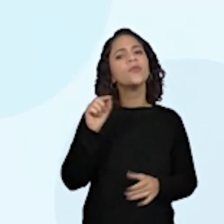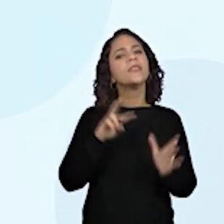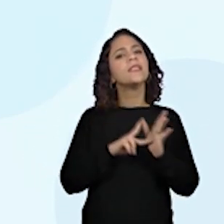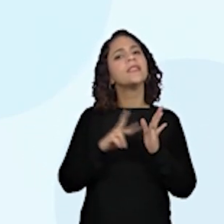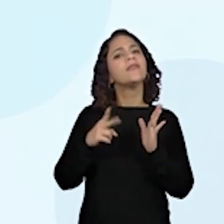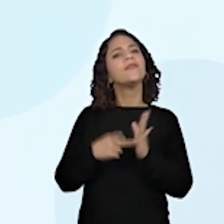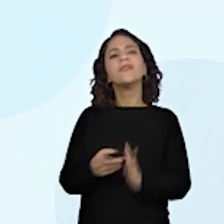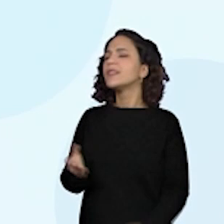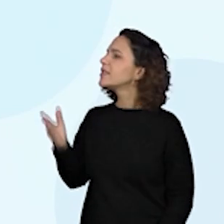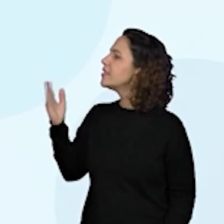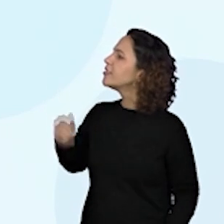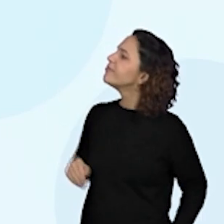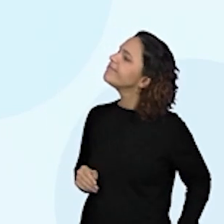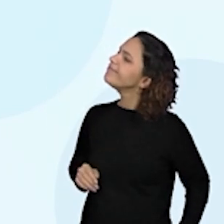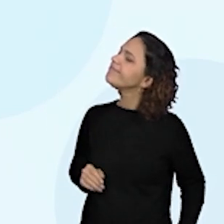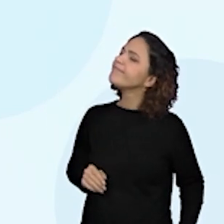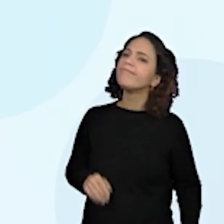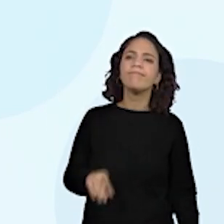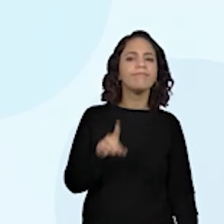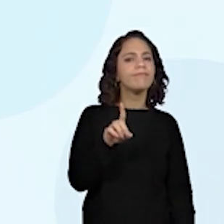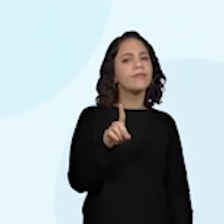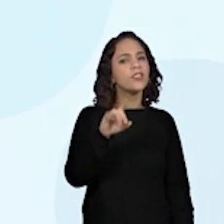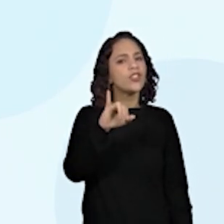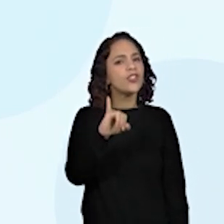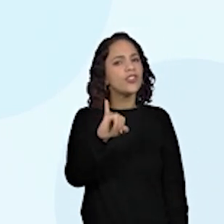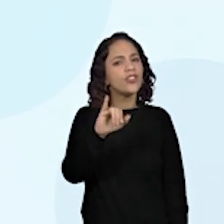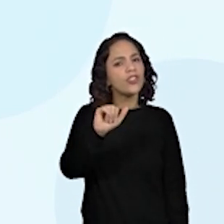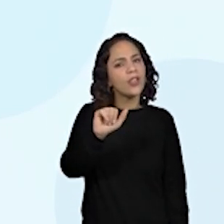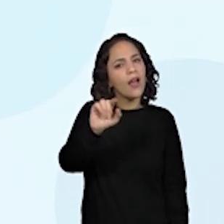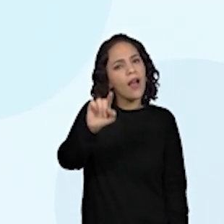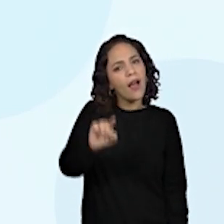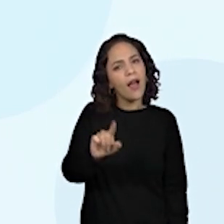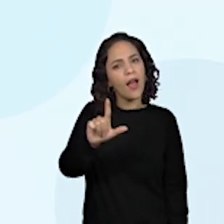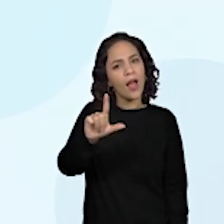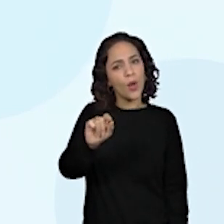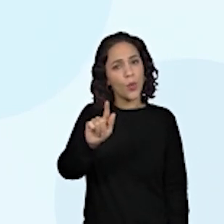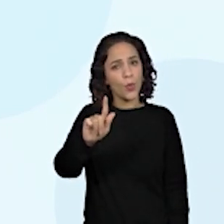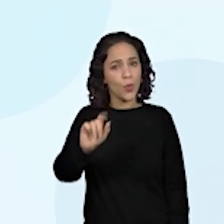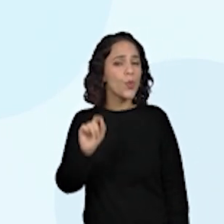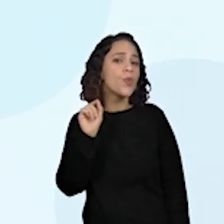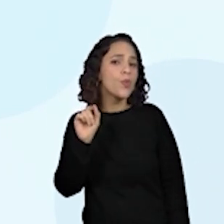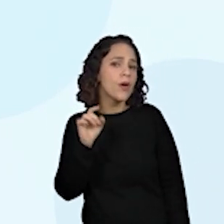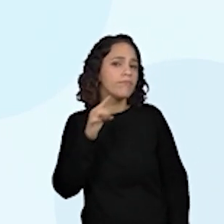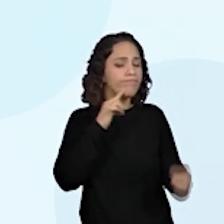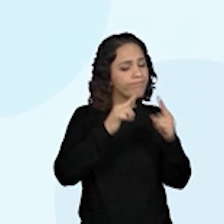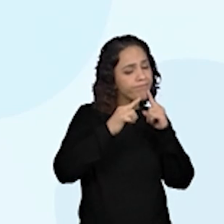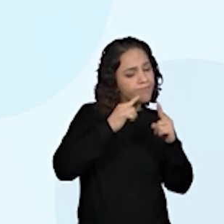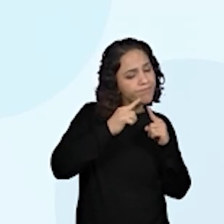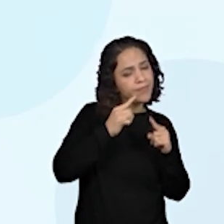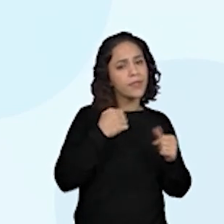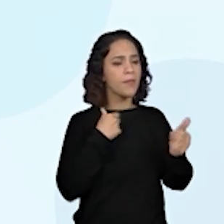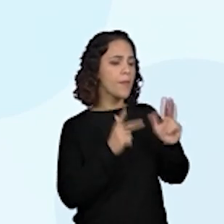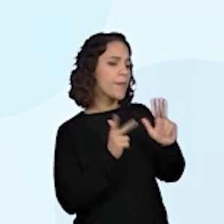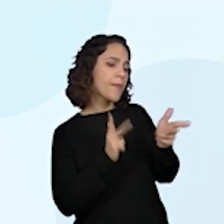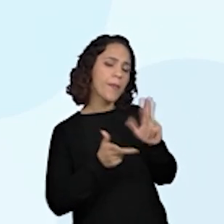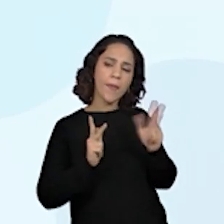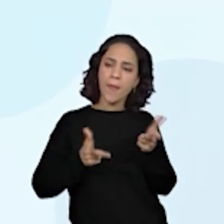diálogo? Reflitam comigo. Porque você vai ler, interpretar,